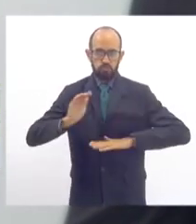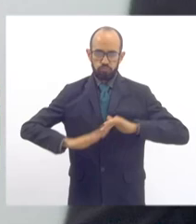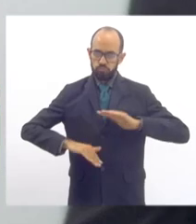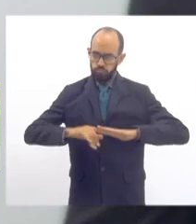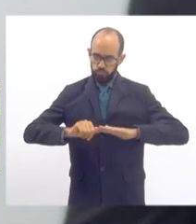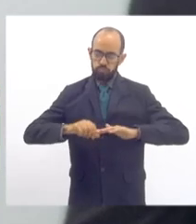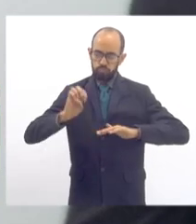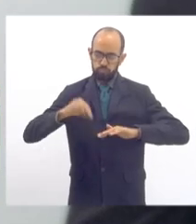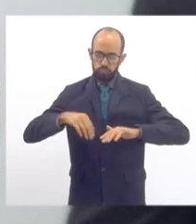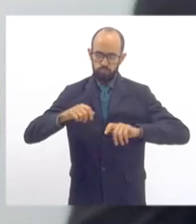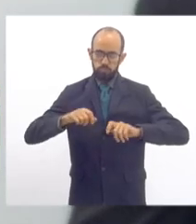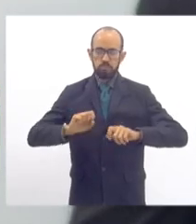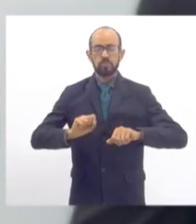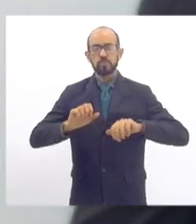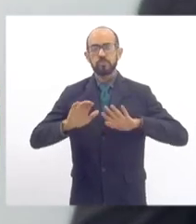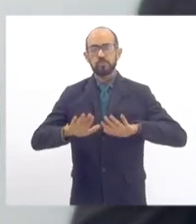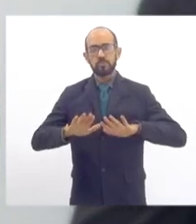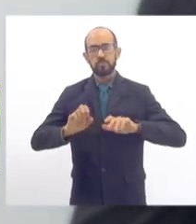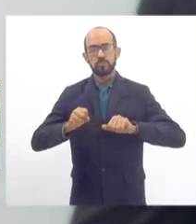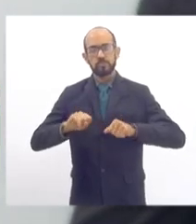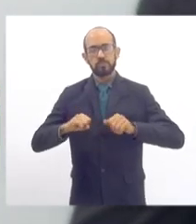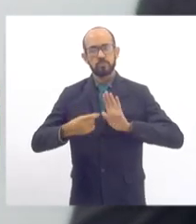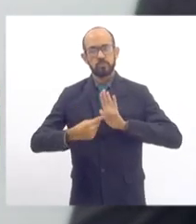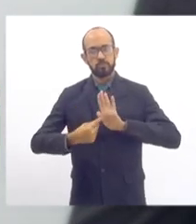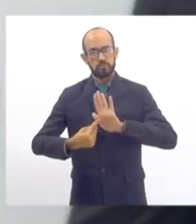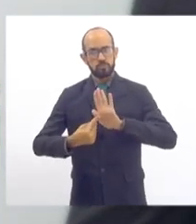todas as categorias, desde que sejam apresentadas